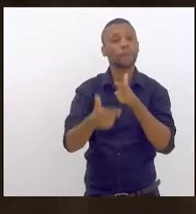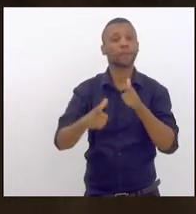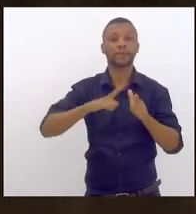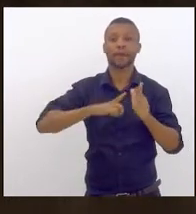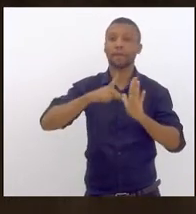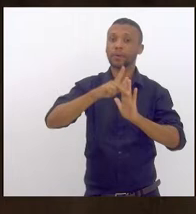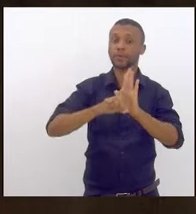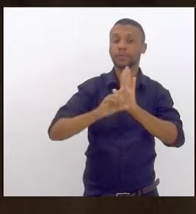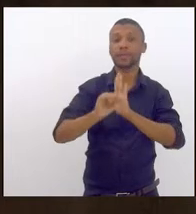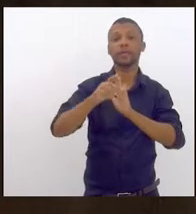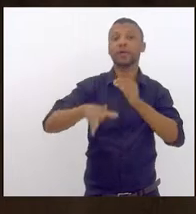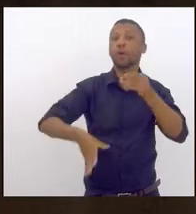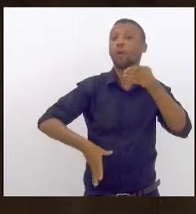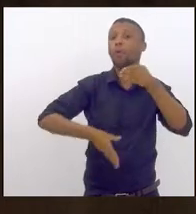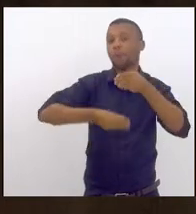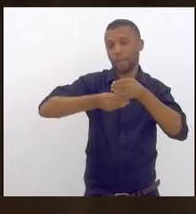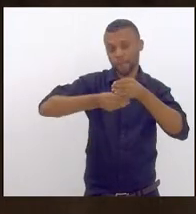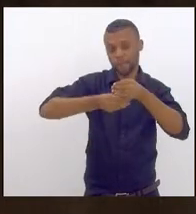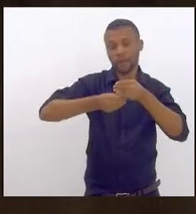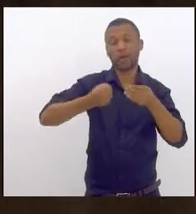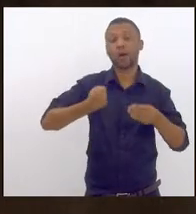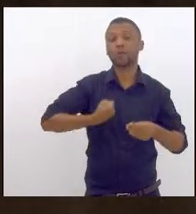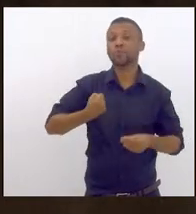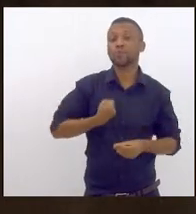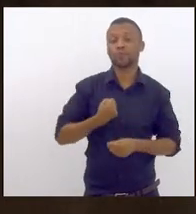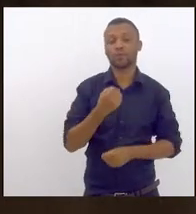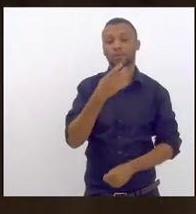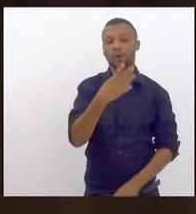lei complementar 41